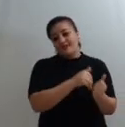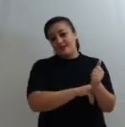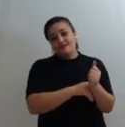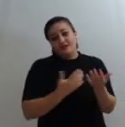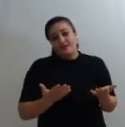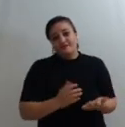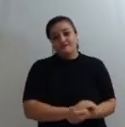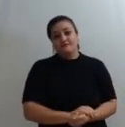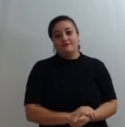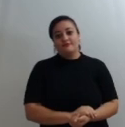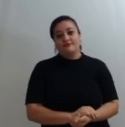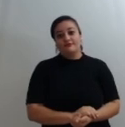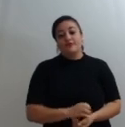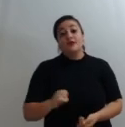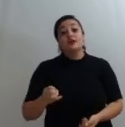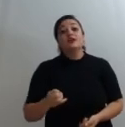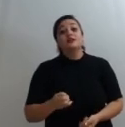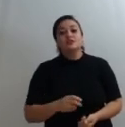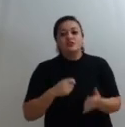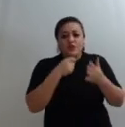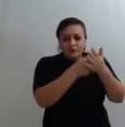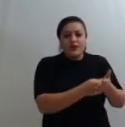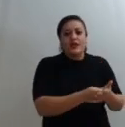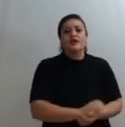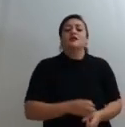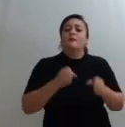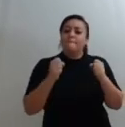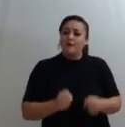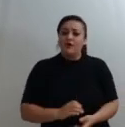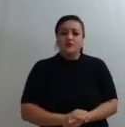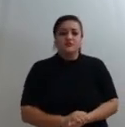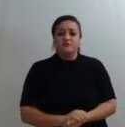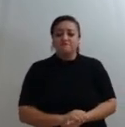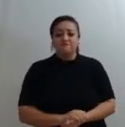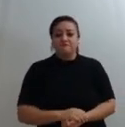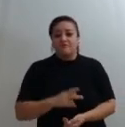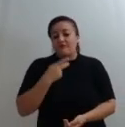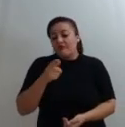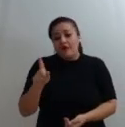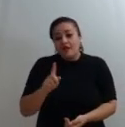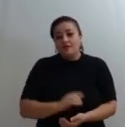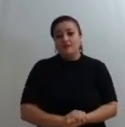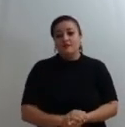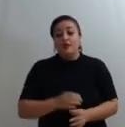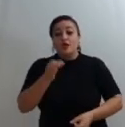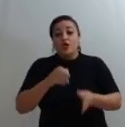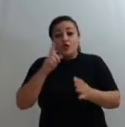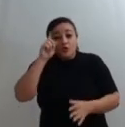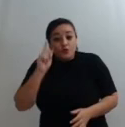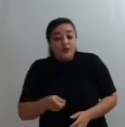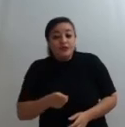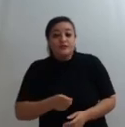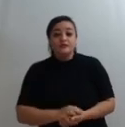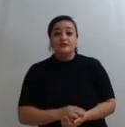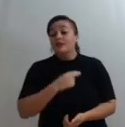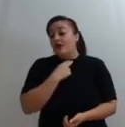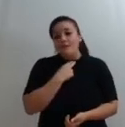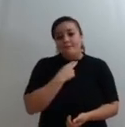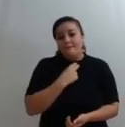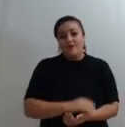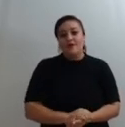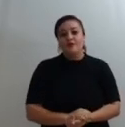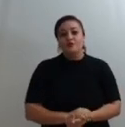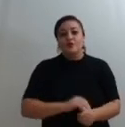for, tem todo o direito de negá-la. E o juiz não pode, daí, inferir consequências desfavoráveis a ele. É só isso. Então,